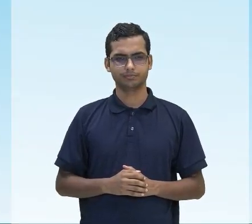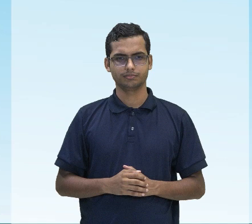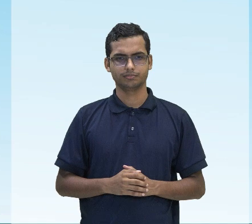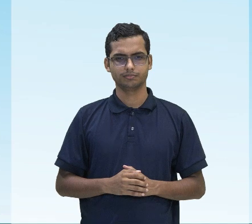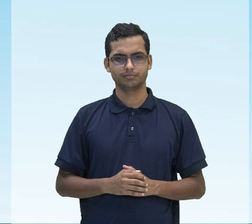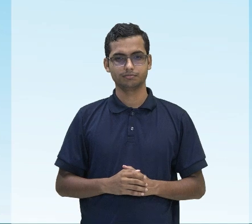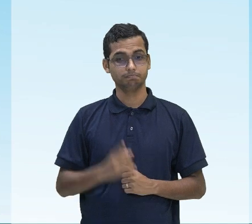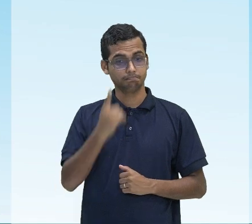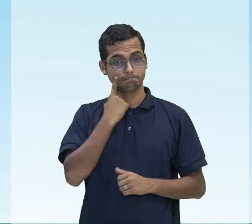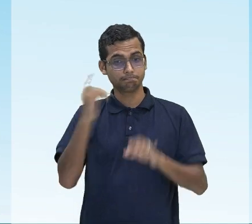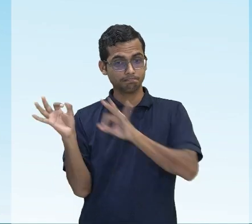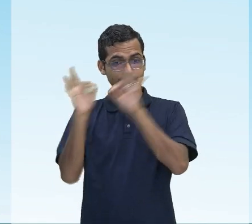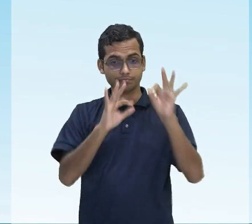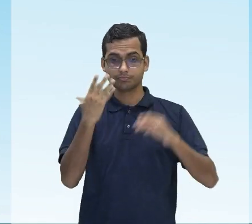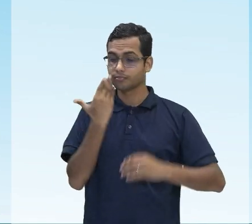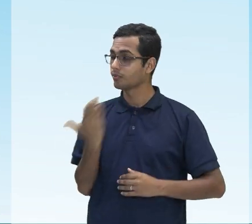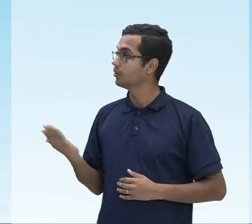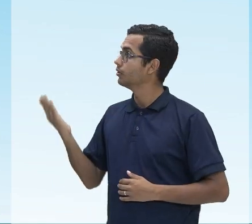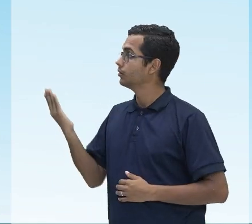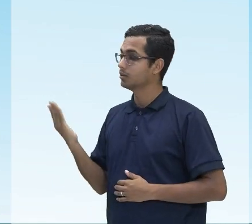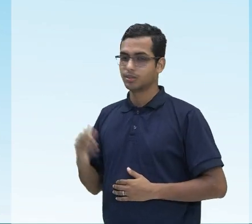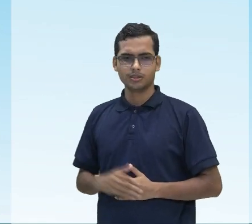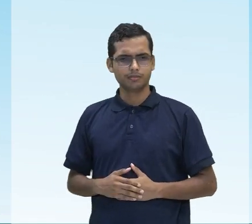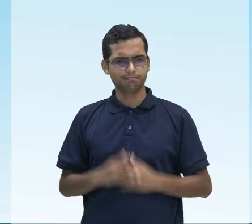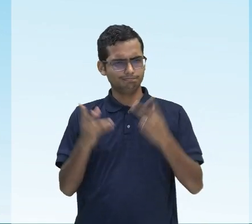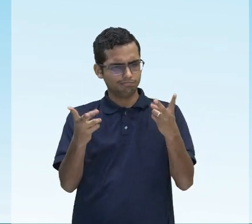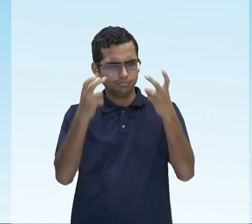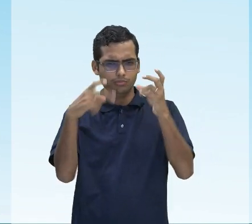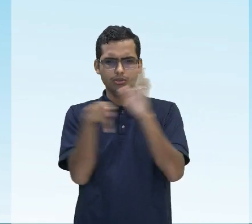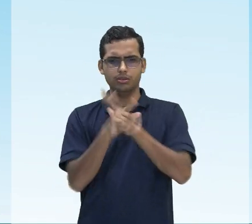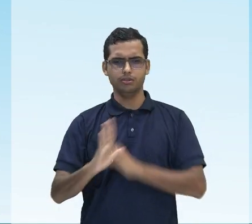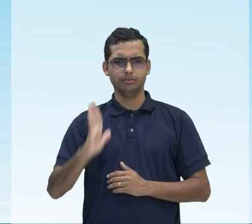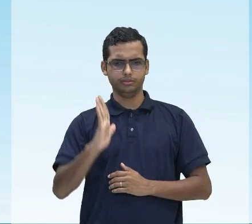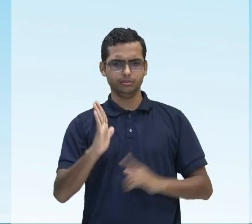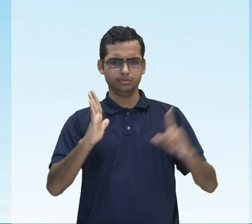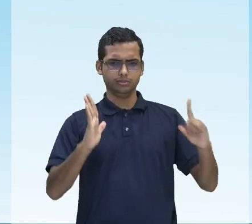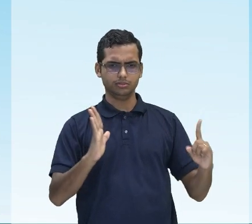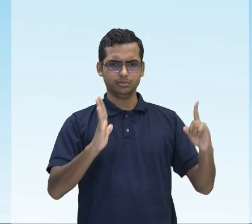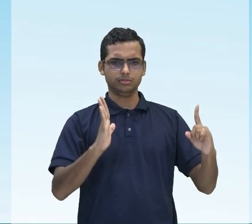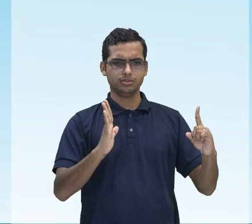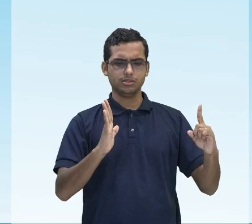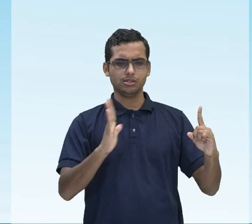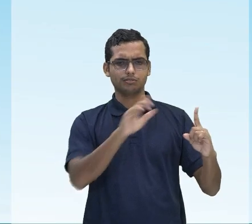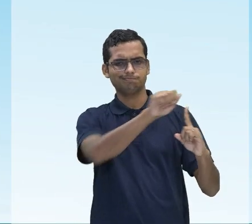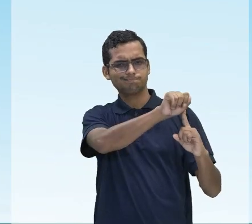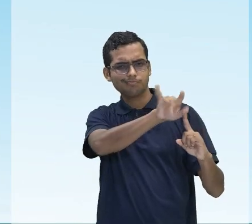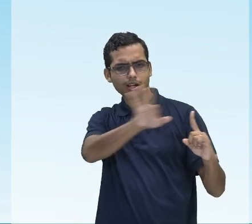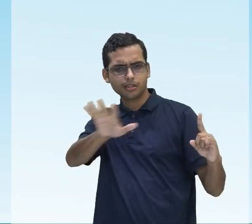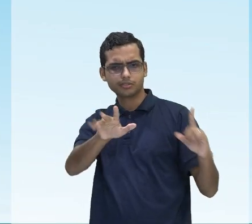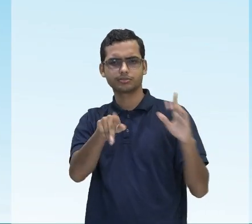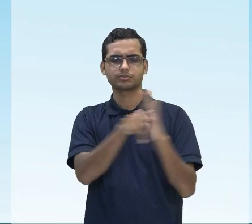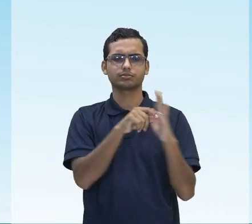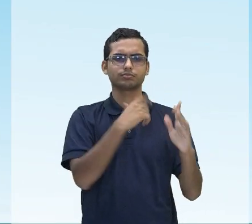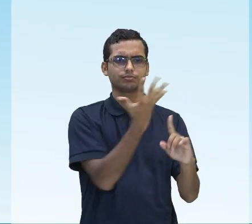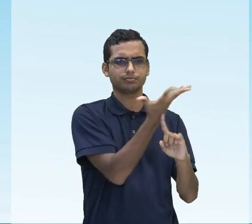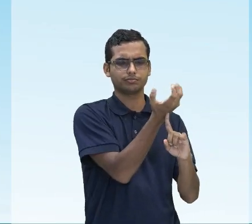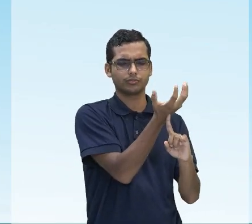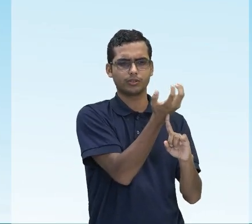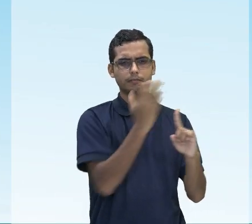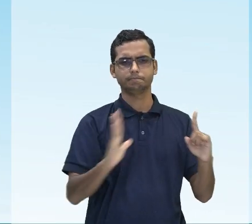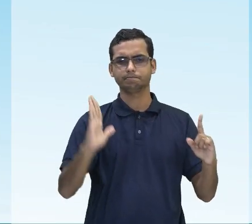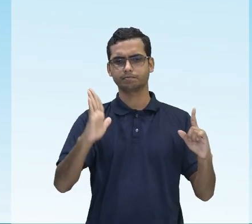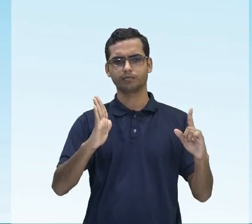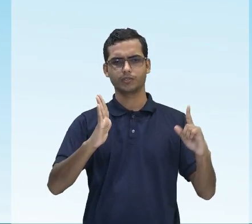Olha só, tá aí, ó. Veja que os raios, um é paralelo ao eixo principal e o outro passa